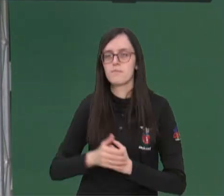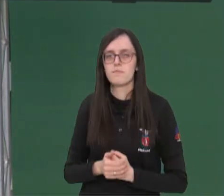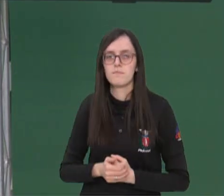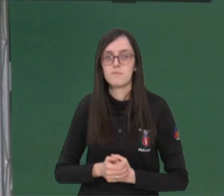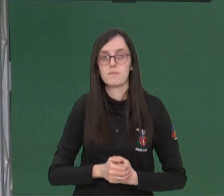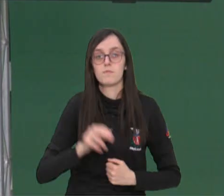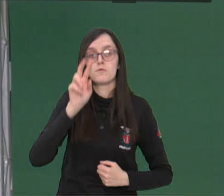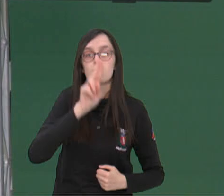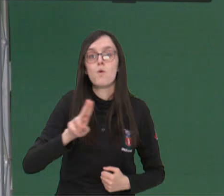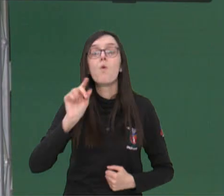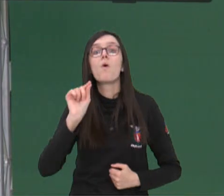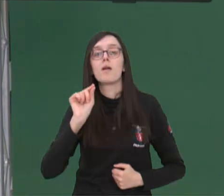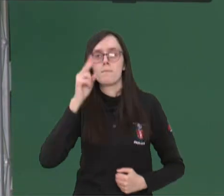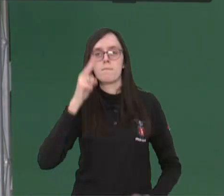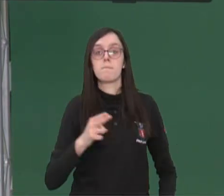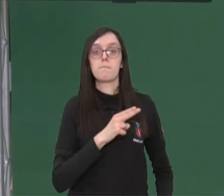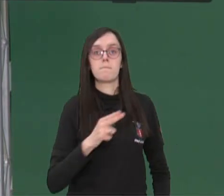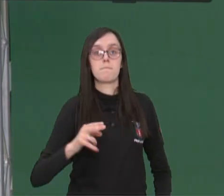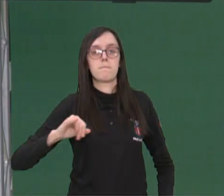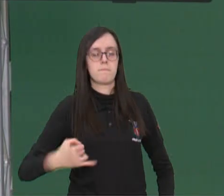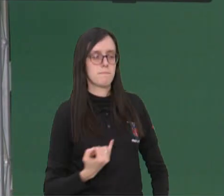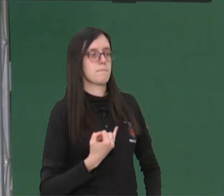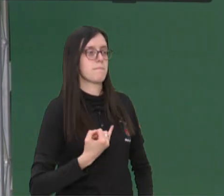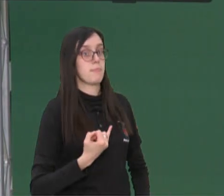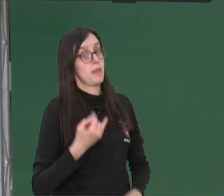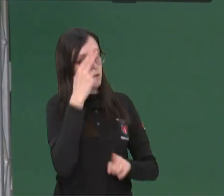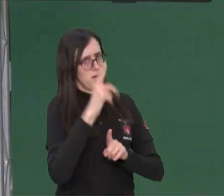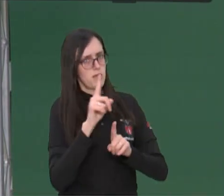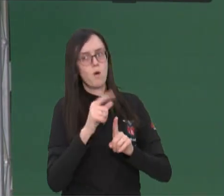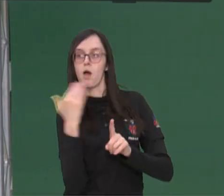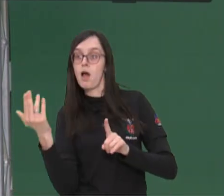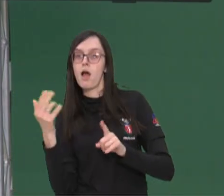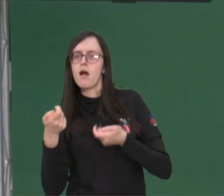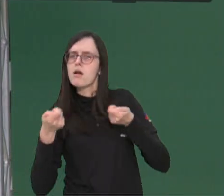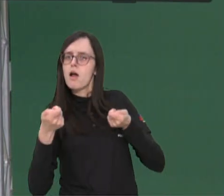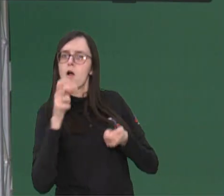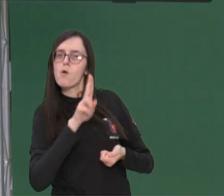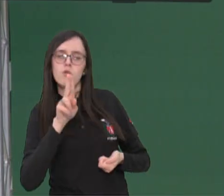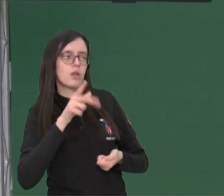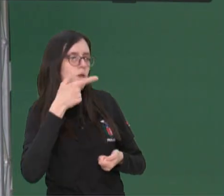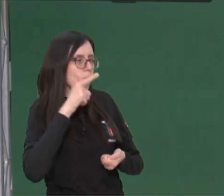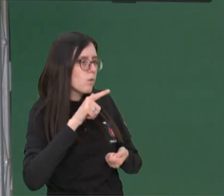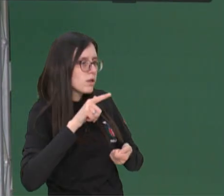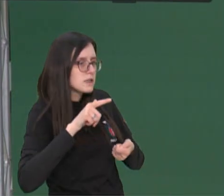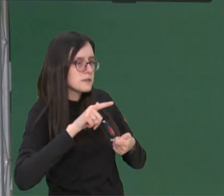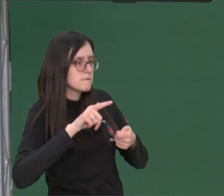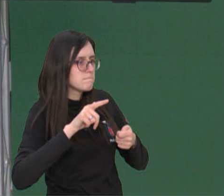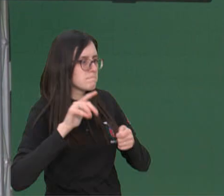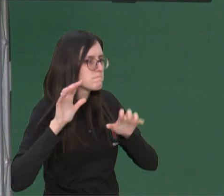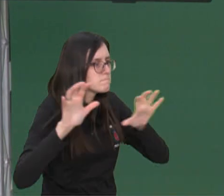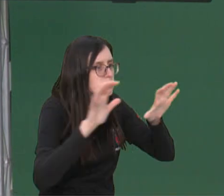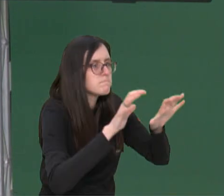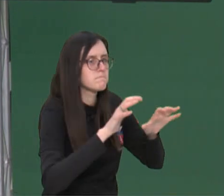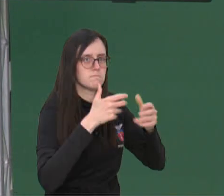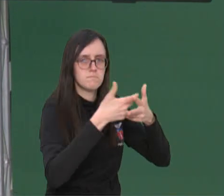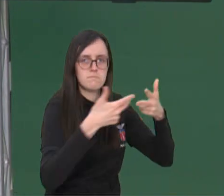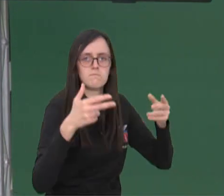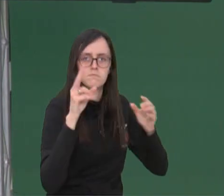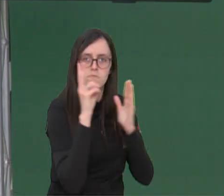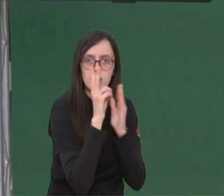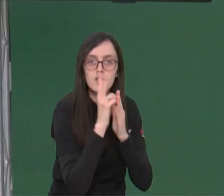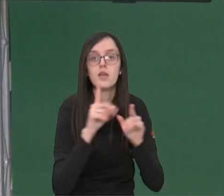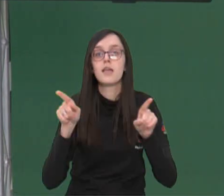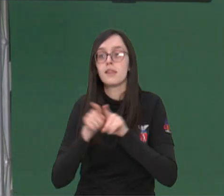O uso dos padres jesuítas para controlar essa exploração e depois a presença então de fortes